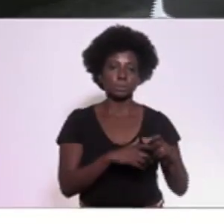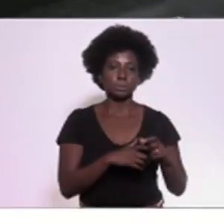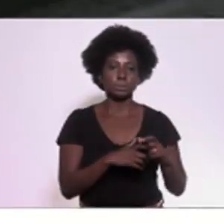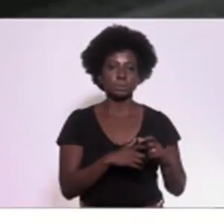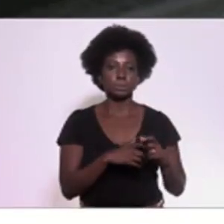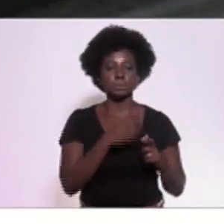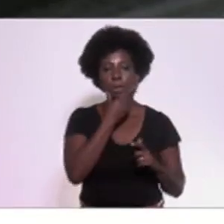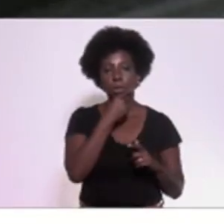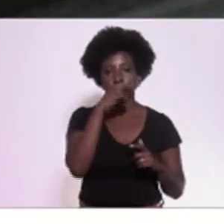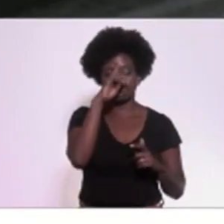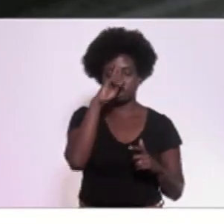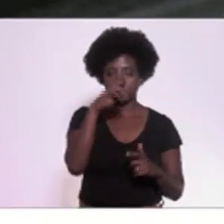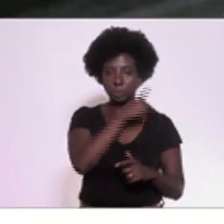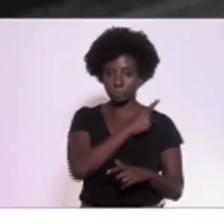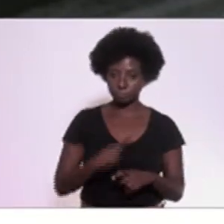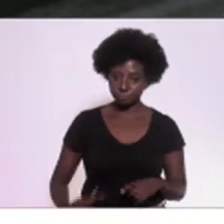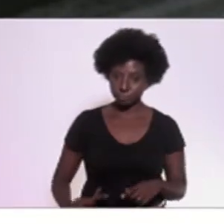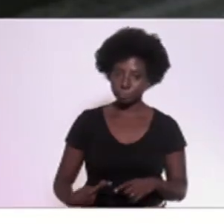Deputado, senhor presidente,